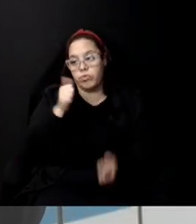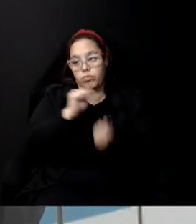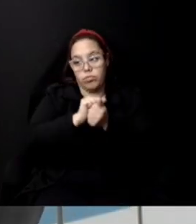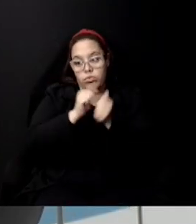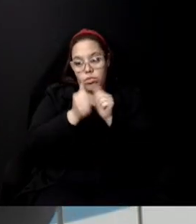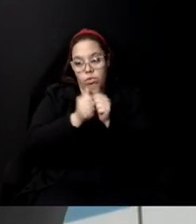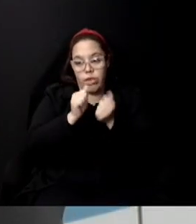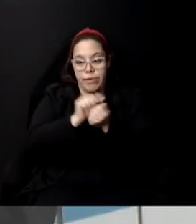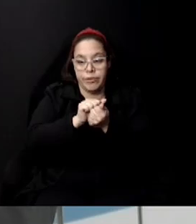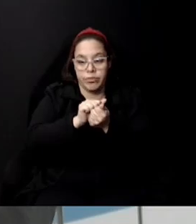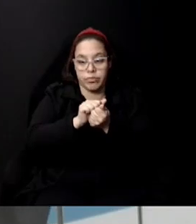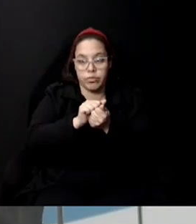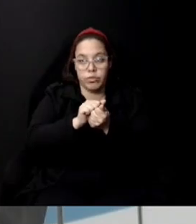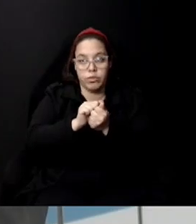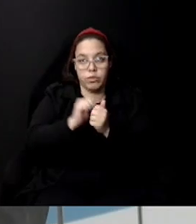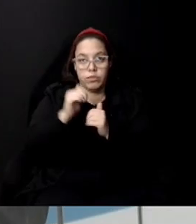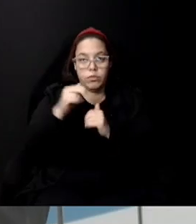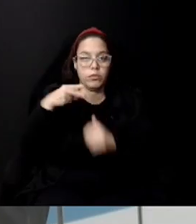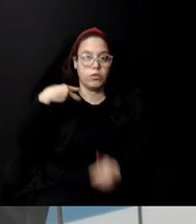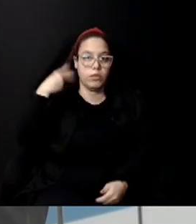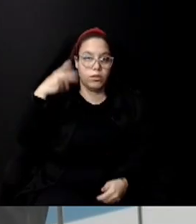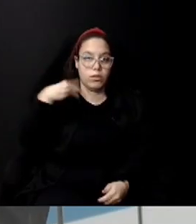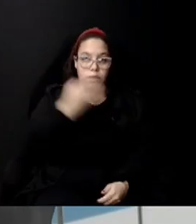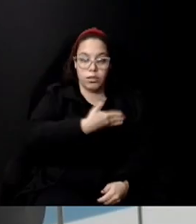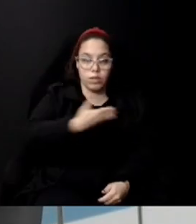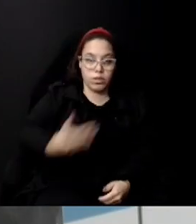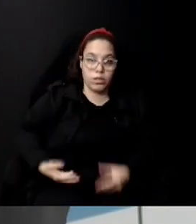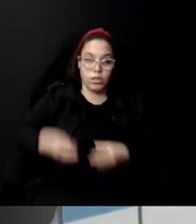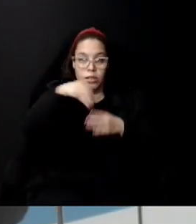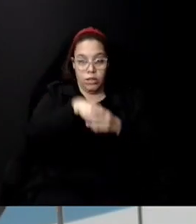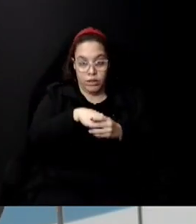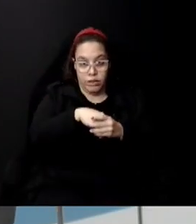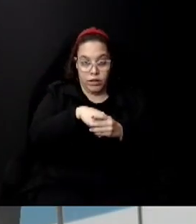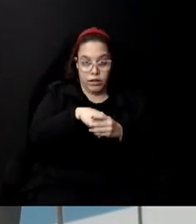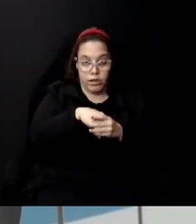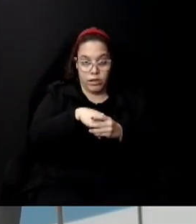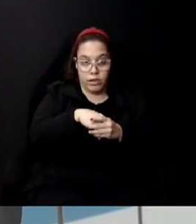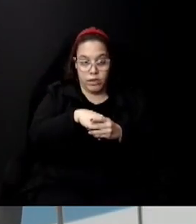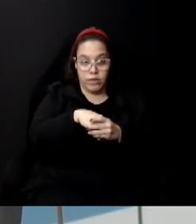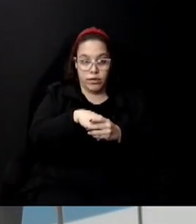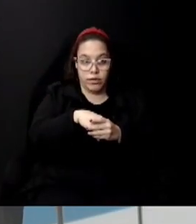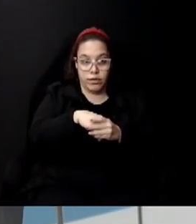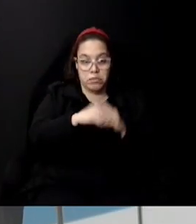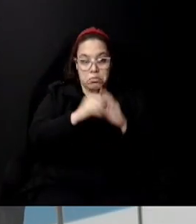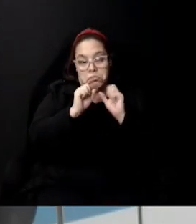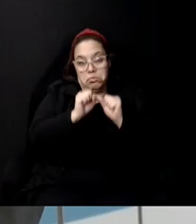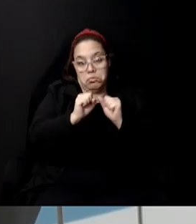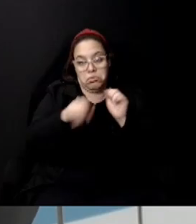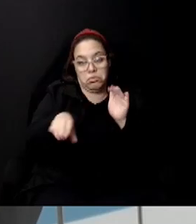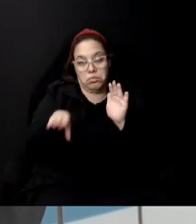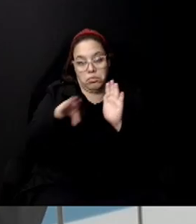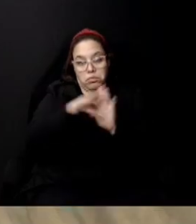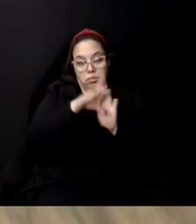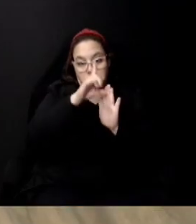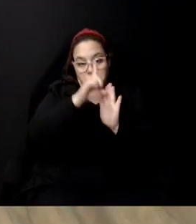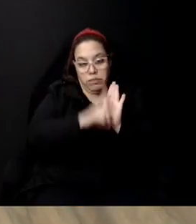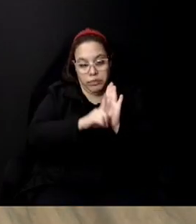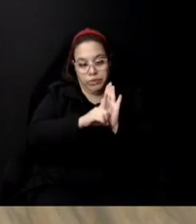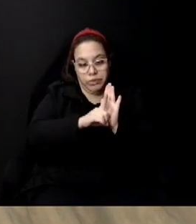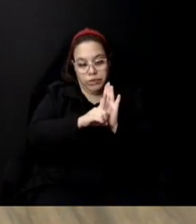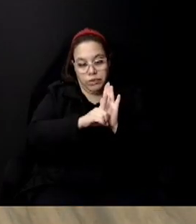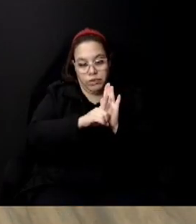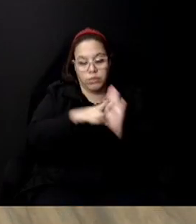deveriam gerar políticas públicas internas no país para que a gente pudesse alcançar esses direitos. A gente tem